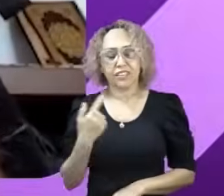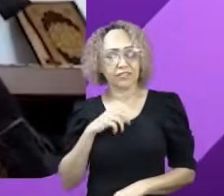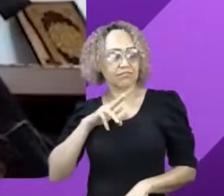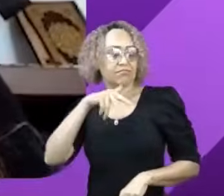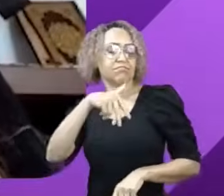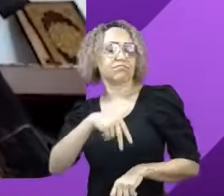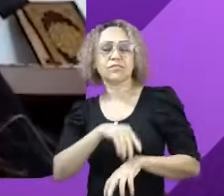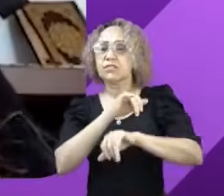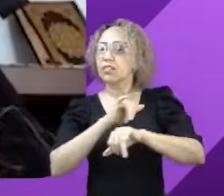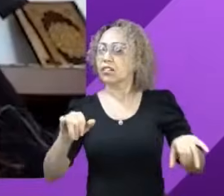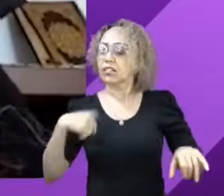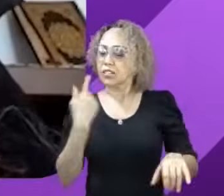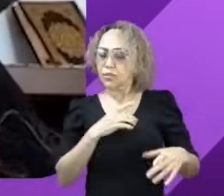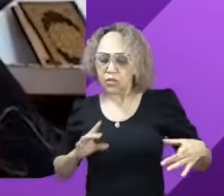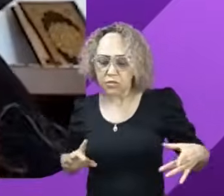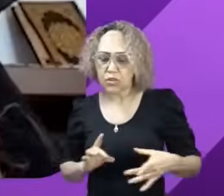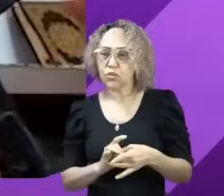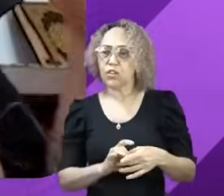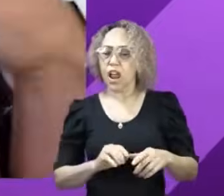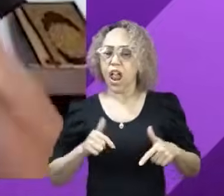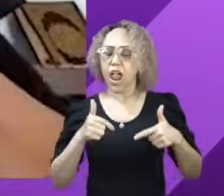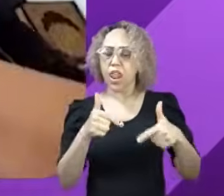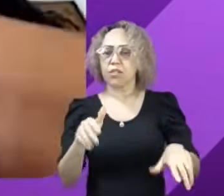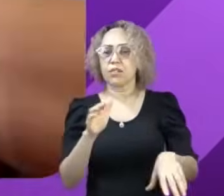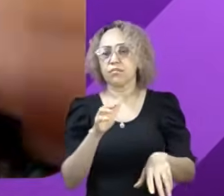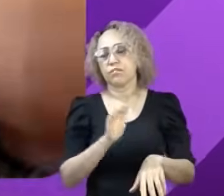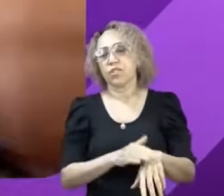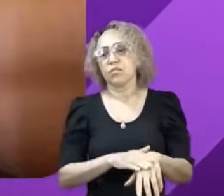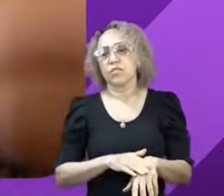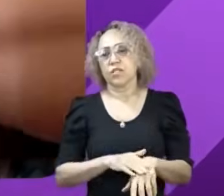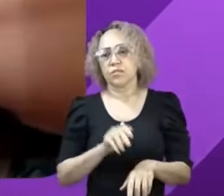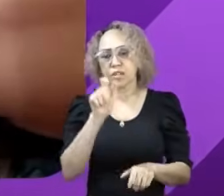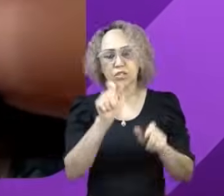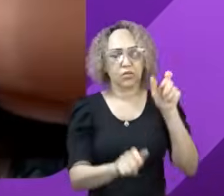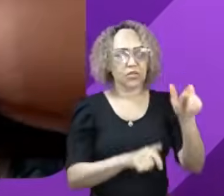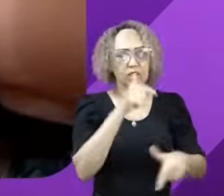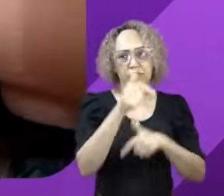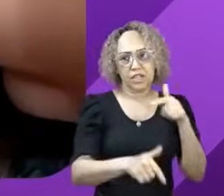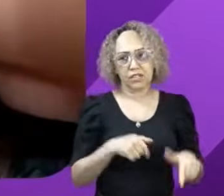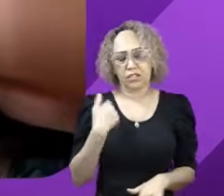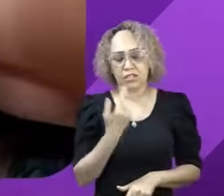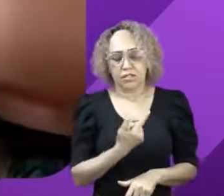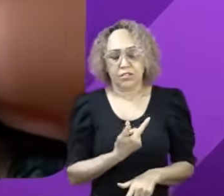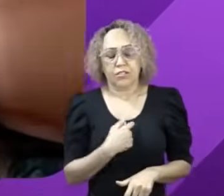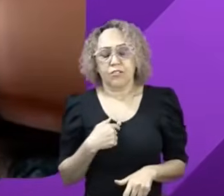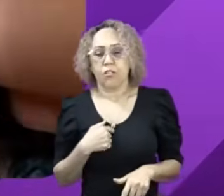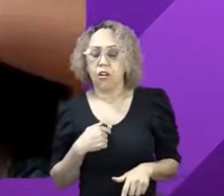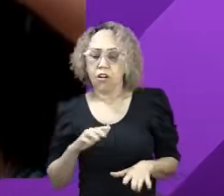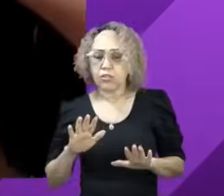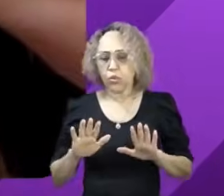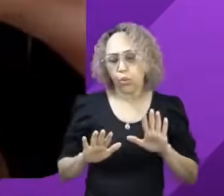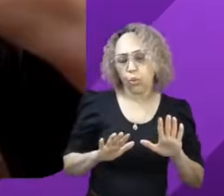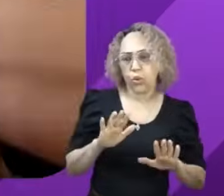à luta dos trabalhadores. Nós tomamos muito cuidado, Maria, em não cantar